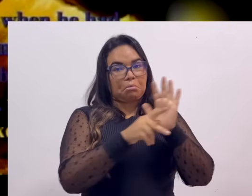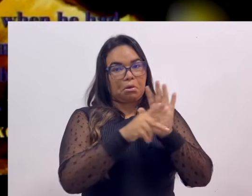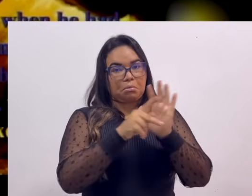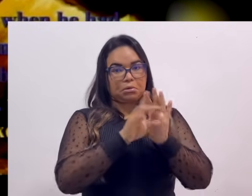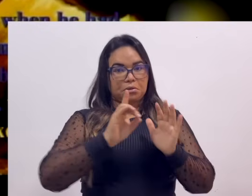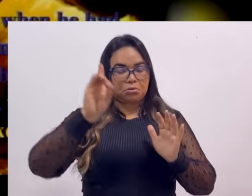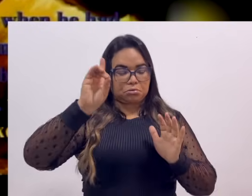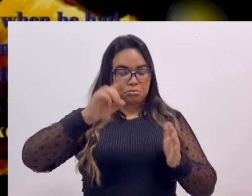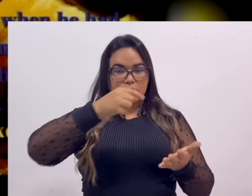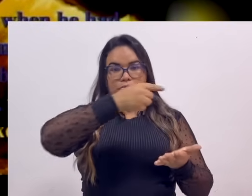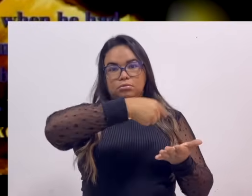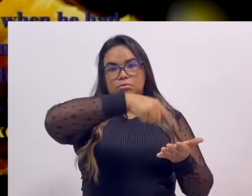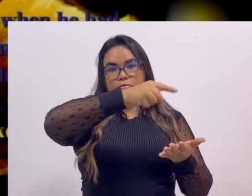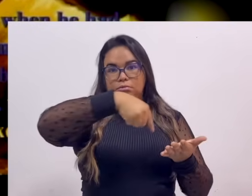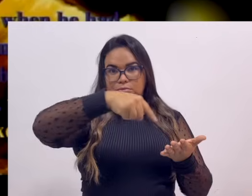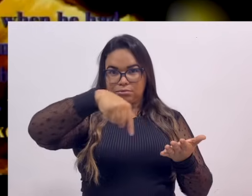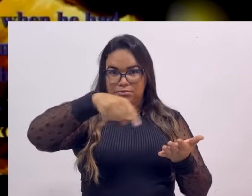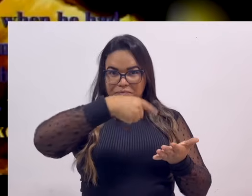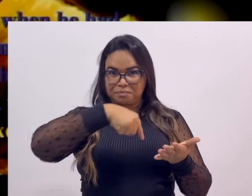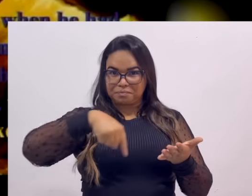escritas pelo dedo de Deus.